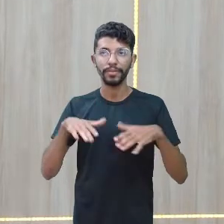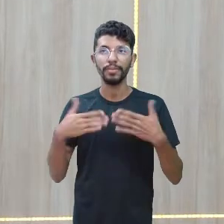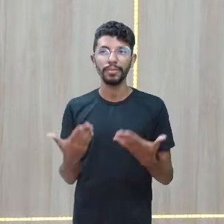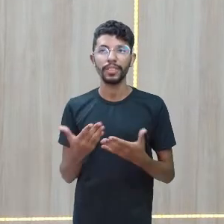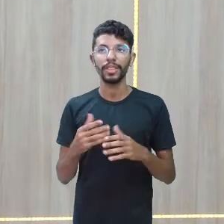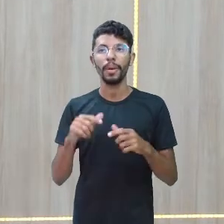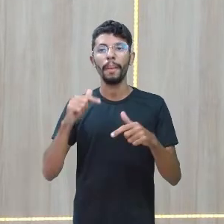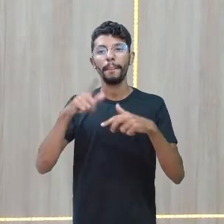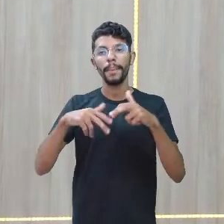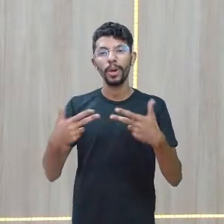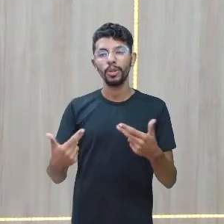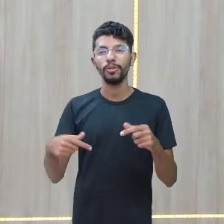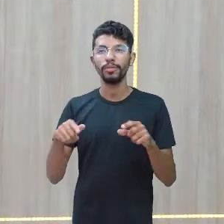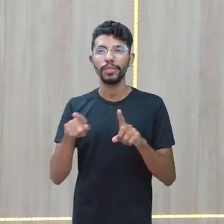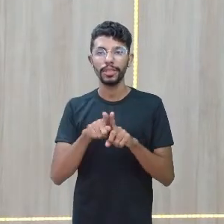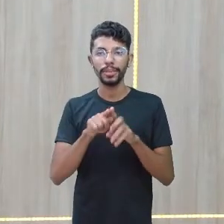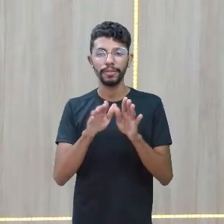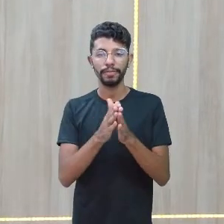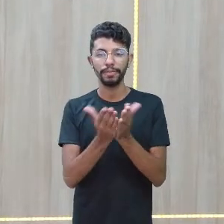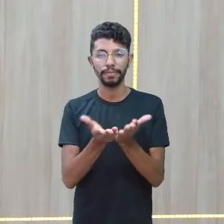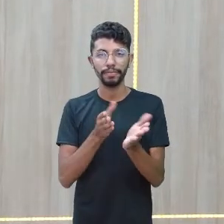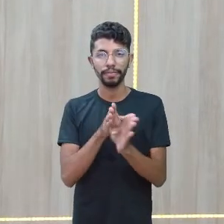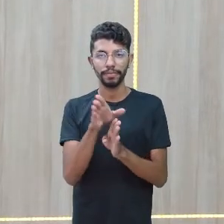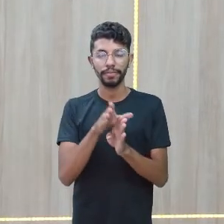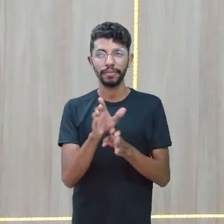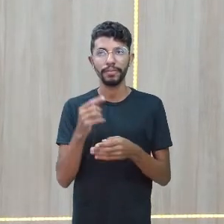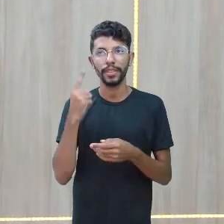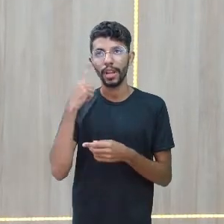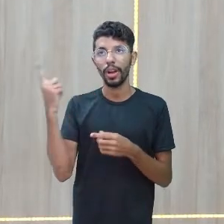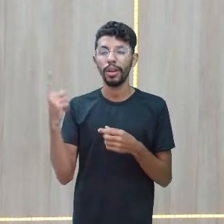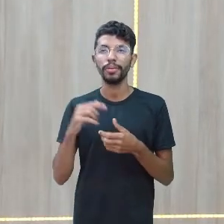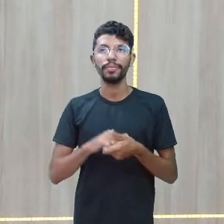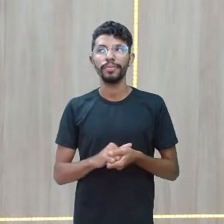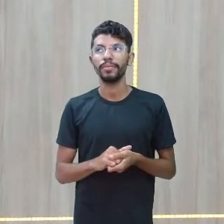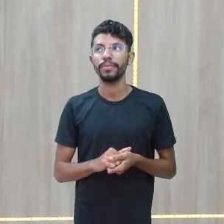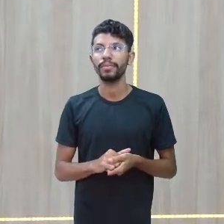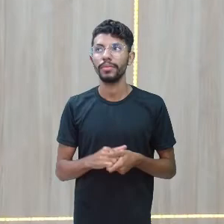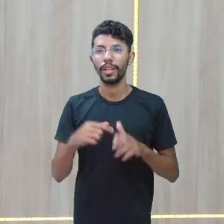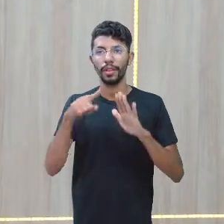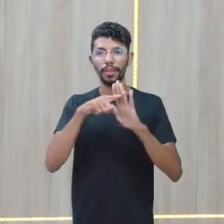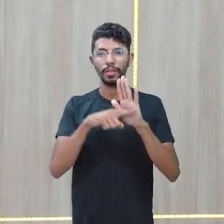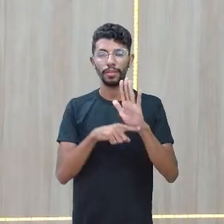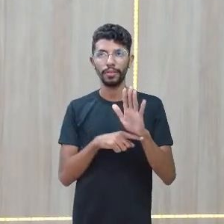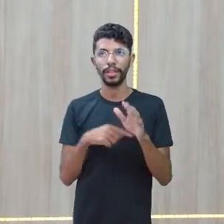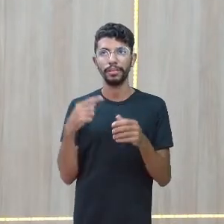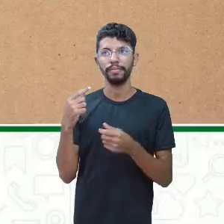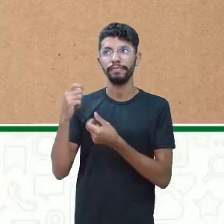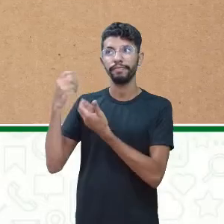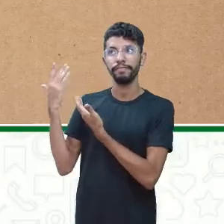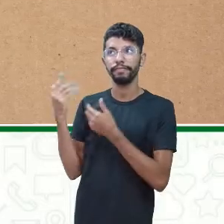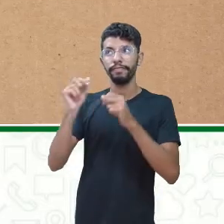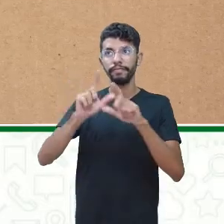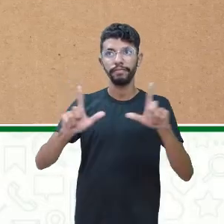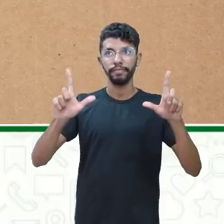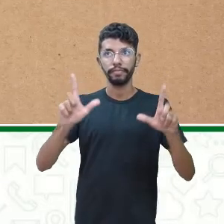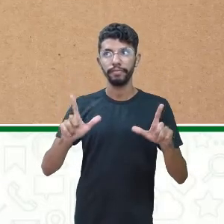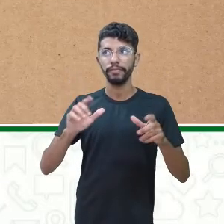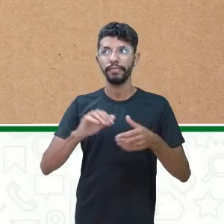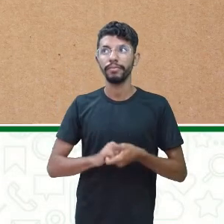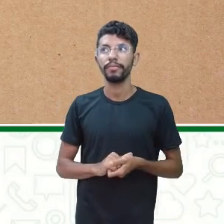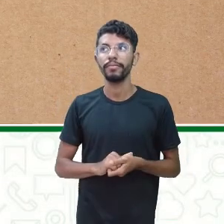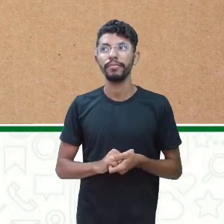de produtos e dos manuais. Temos alguns verbos, ó. Vê aí na tela. Tela cheia aí para o pessoal ver esses verbos. Temos